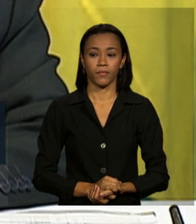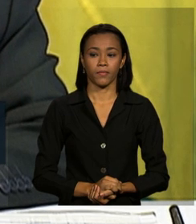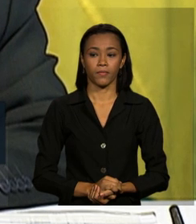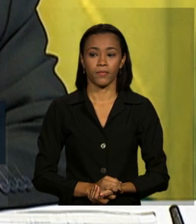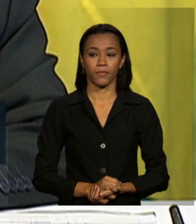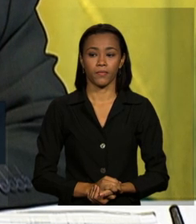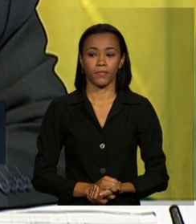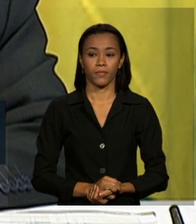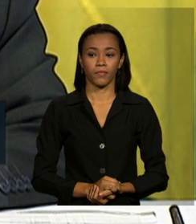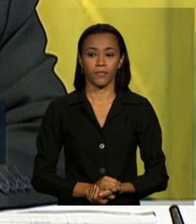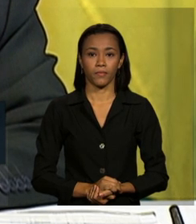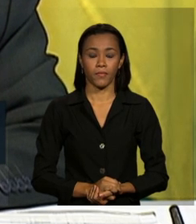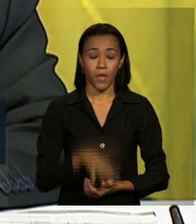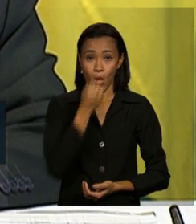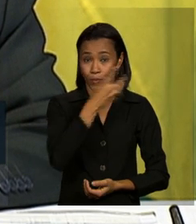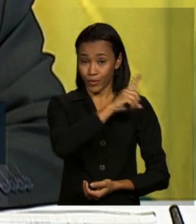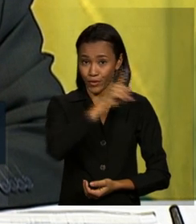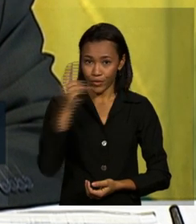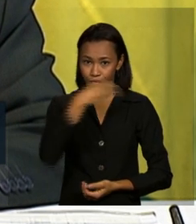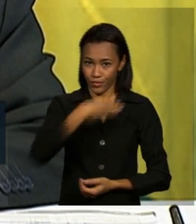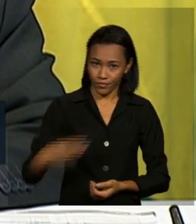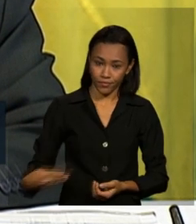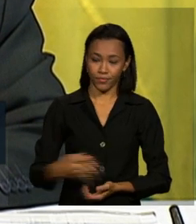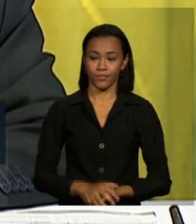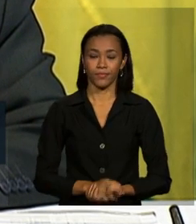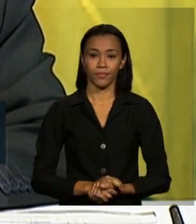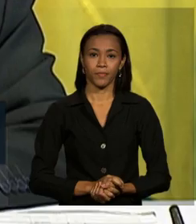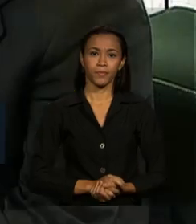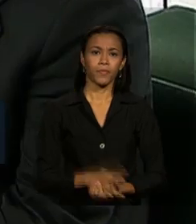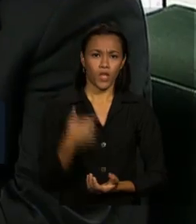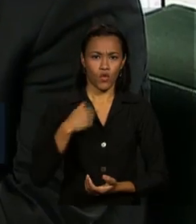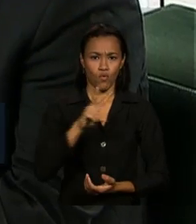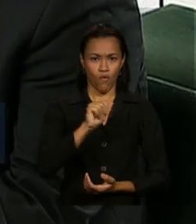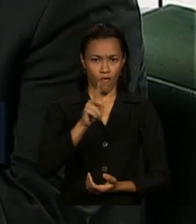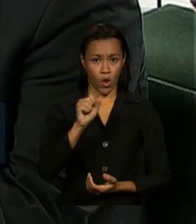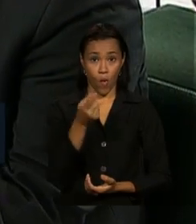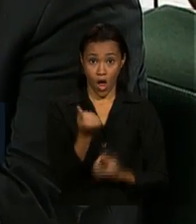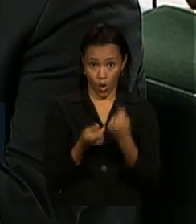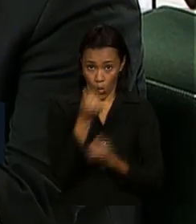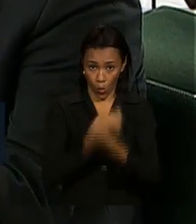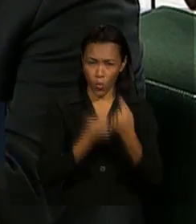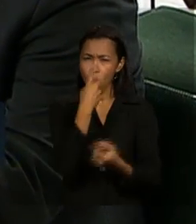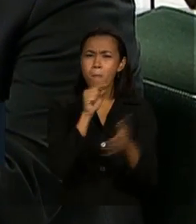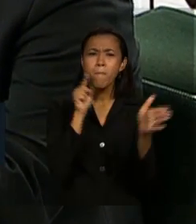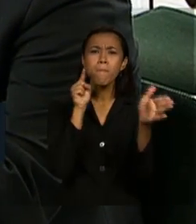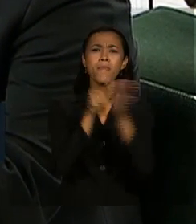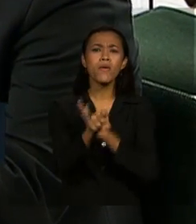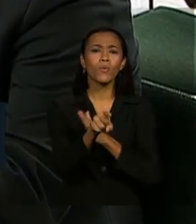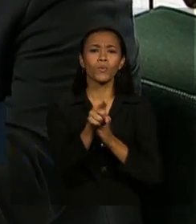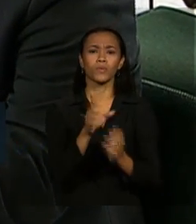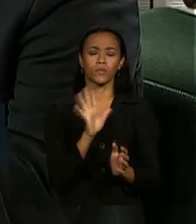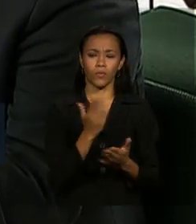realizar Bom dia Ministro Bernardo André Borges do valor econômico eh uma pergunta sobre tem algumas